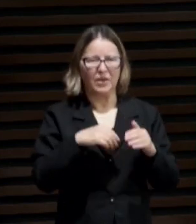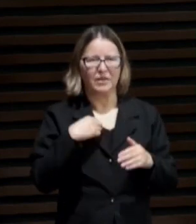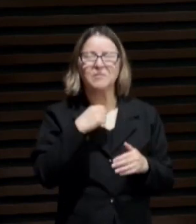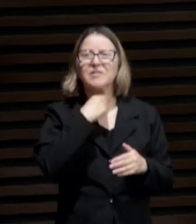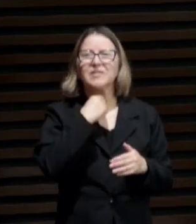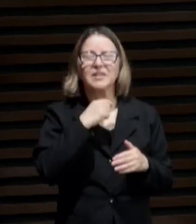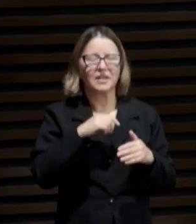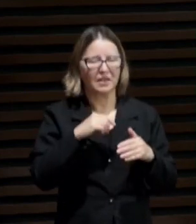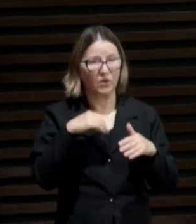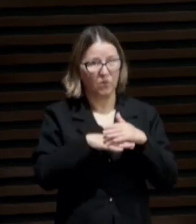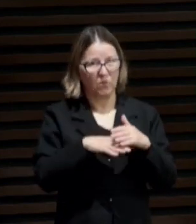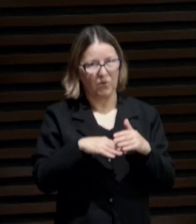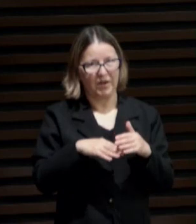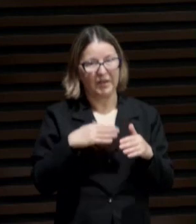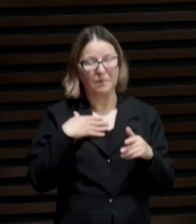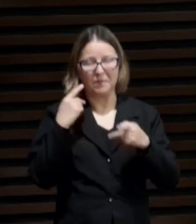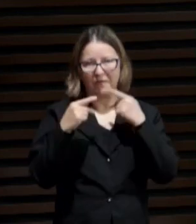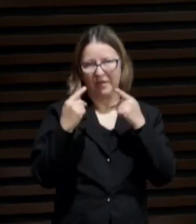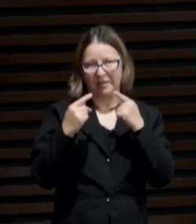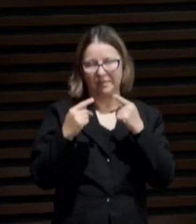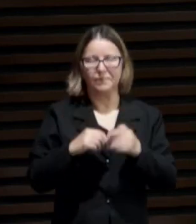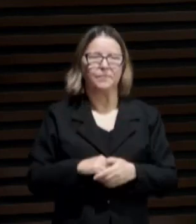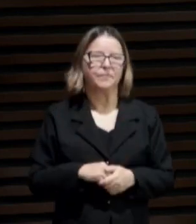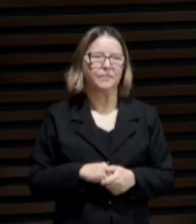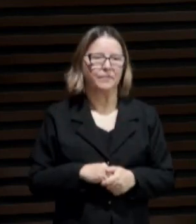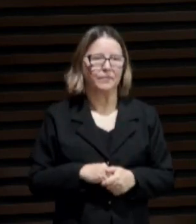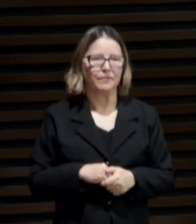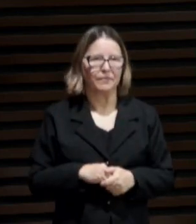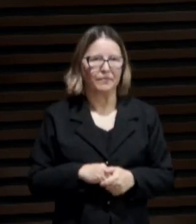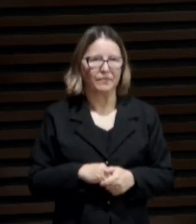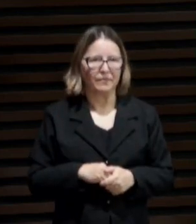como o texto disse aqui. Do jeitinho que ele disse aqui.